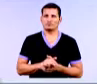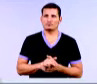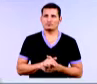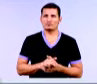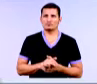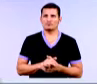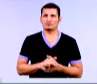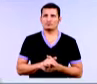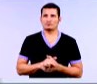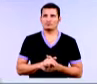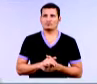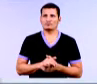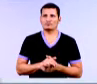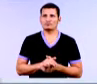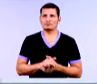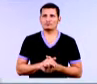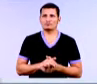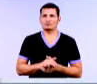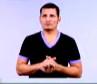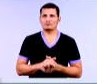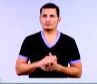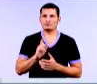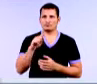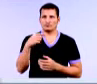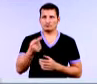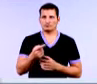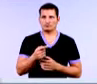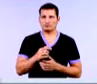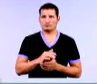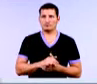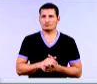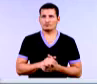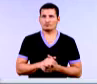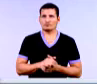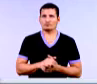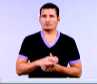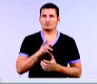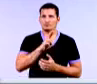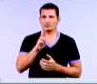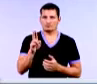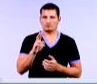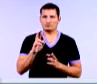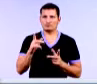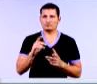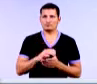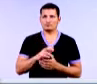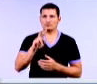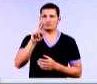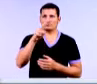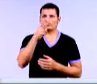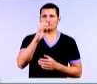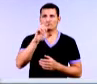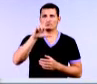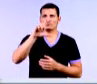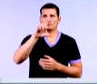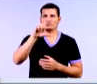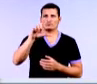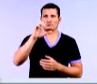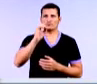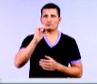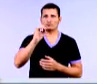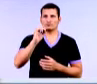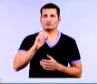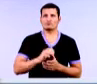Olha aqui. Depois que eu crio... Não, eu vou dar um nome Hello. Vamos lá. Fica um Hello uma coisa mais sim, mais